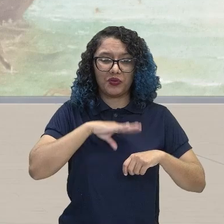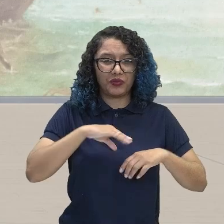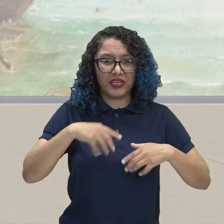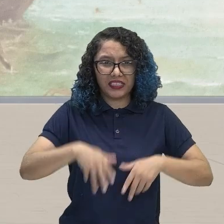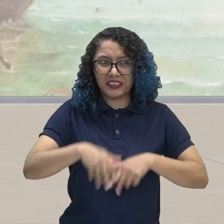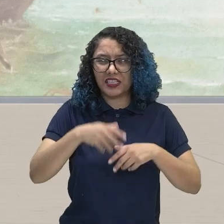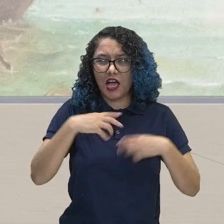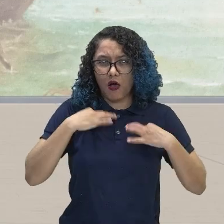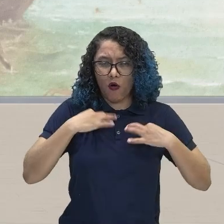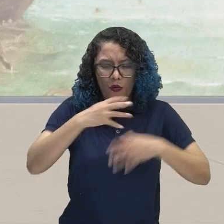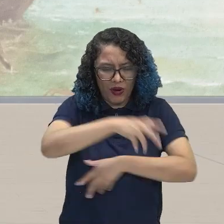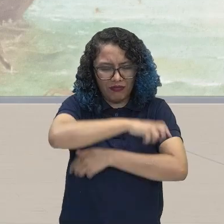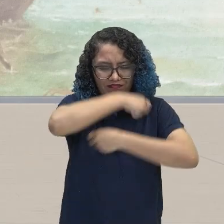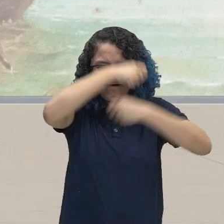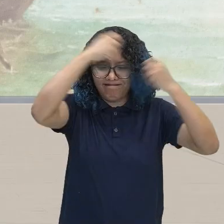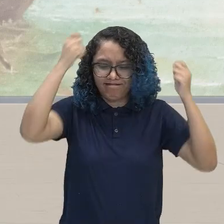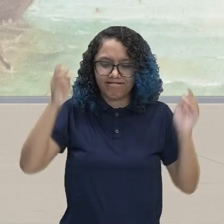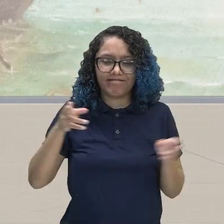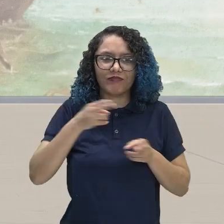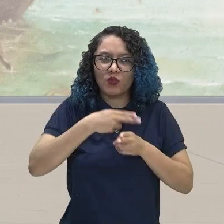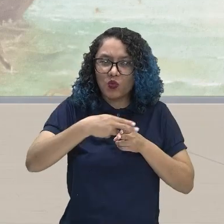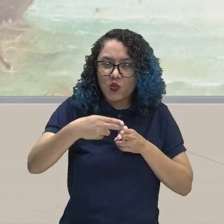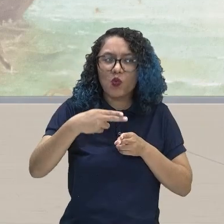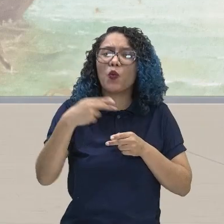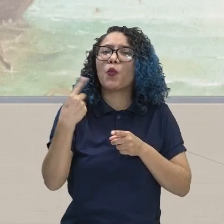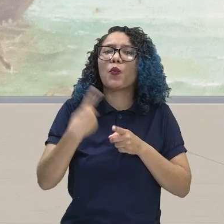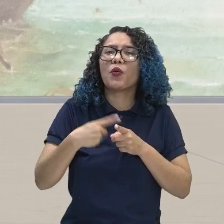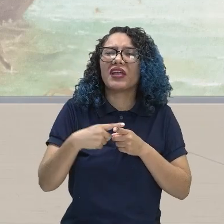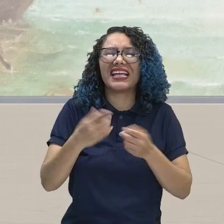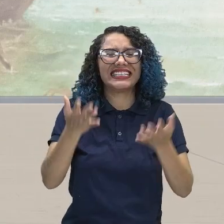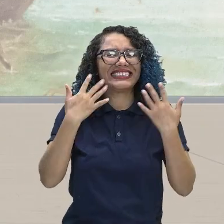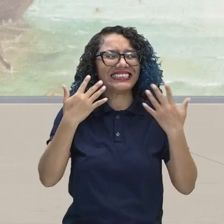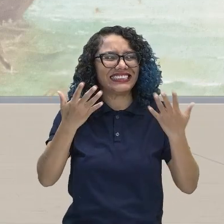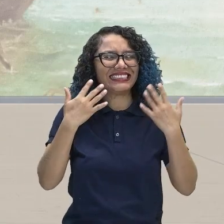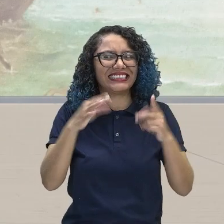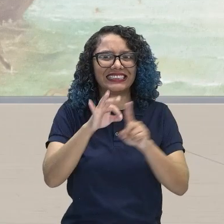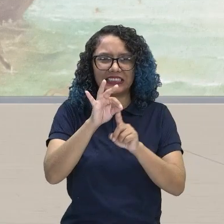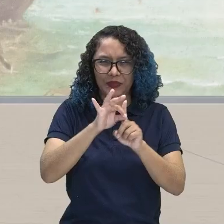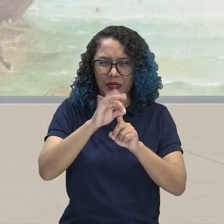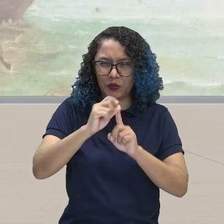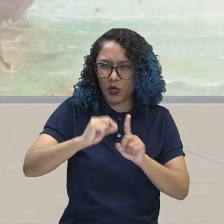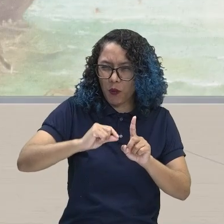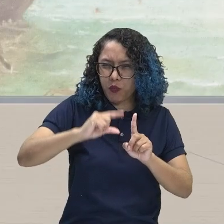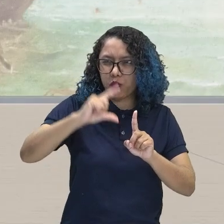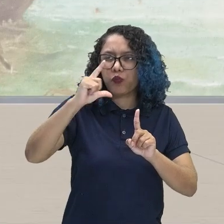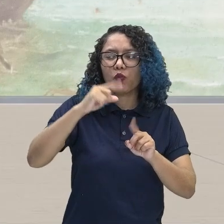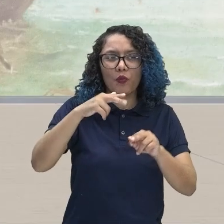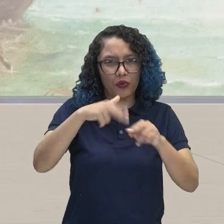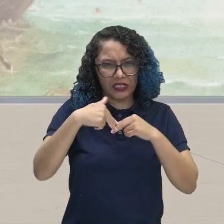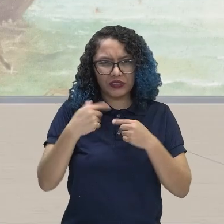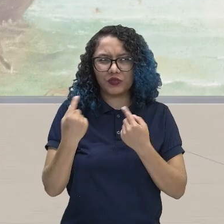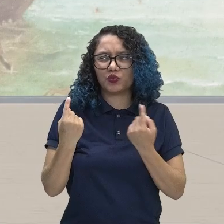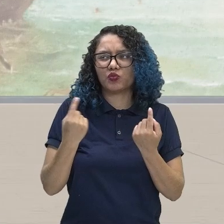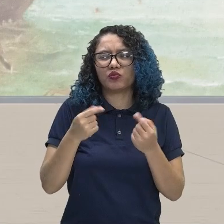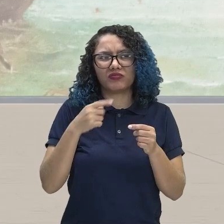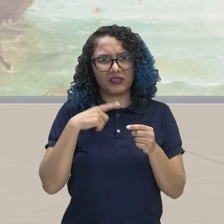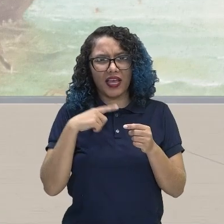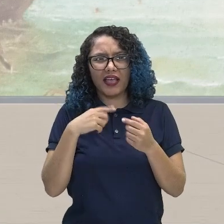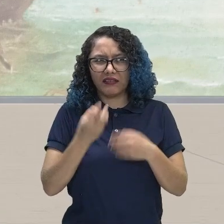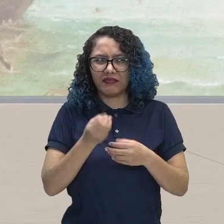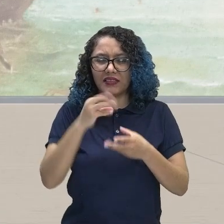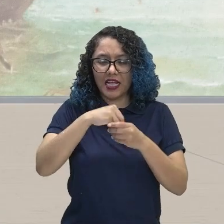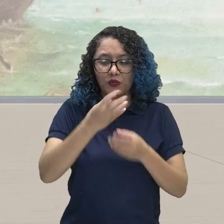temperatura. Então, ele faz essa crítica, né, em relação a esse choque cultural que houve,